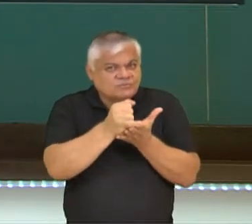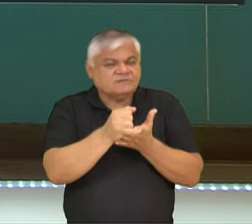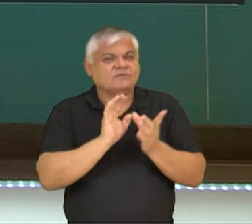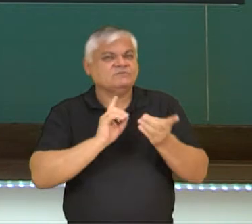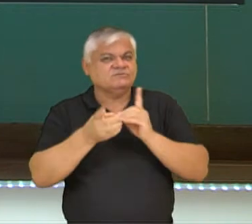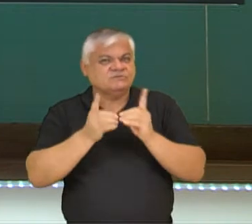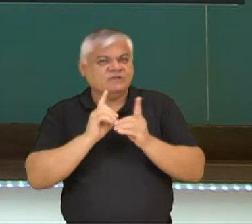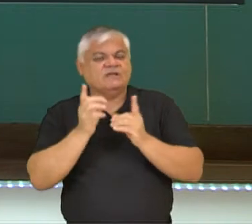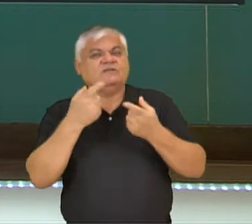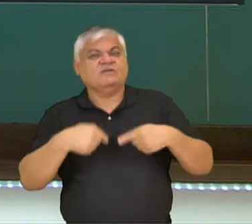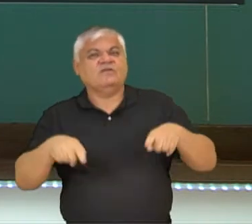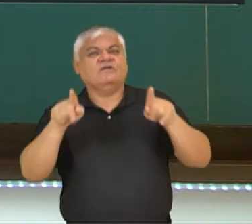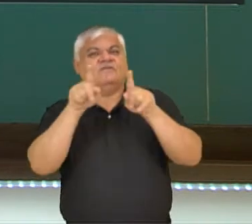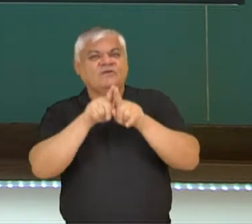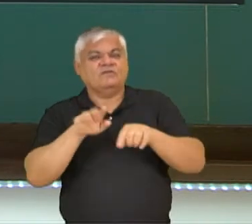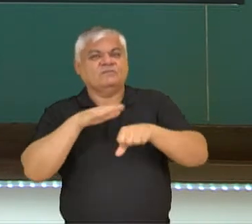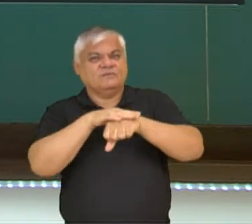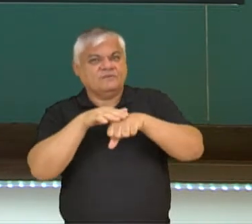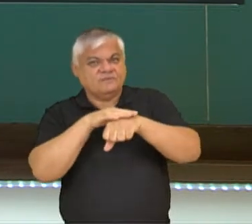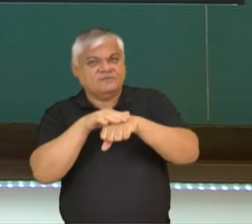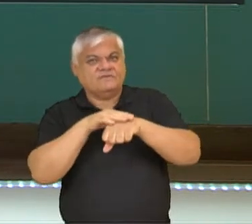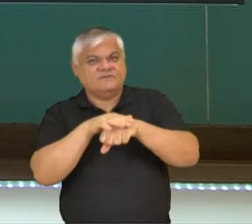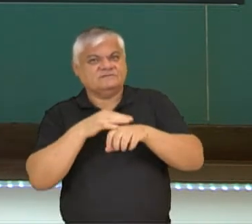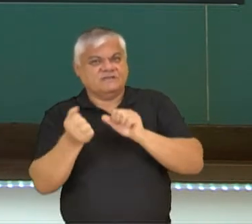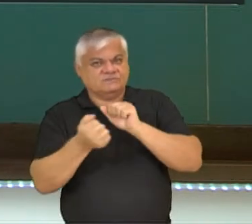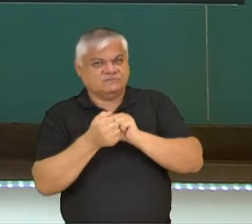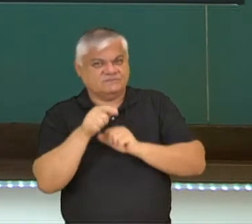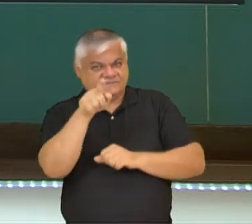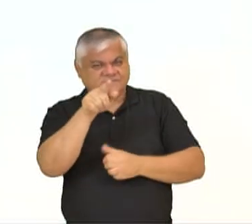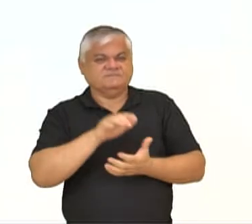Eu volto já já para comentar essas questões com você.